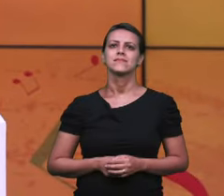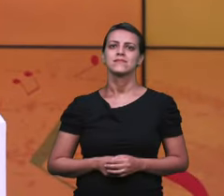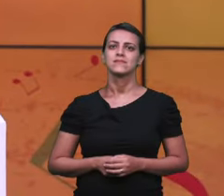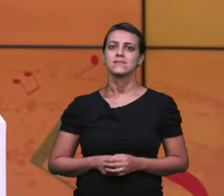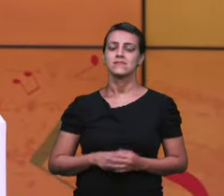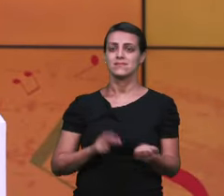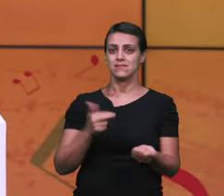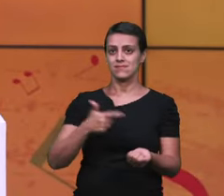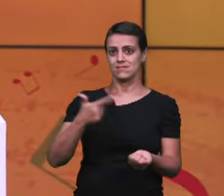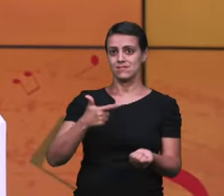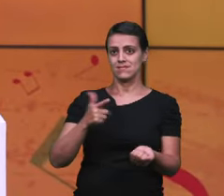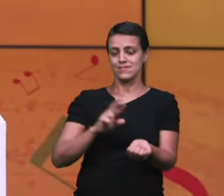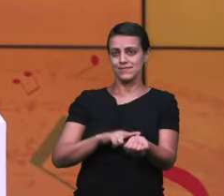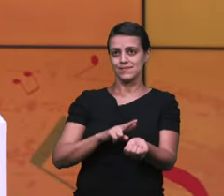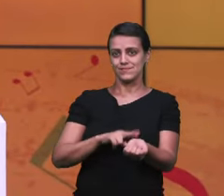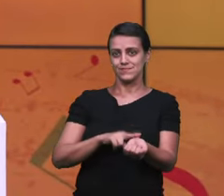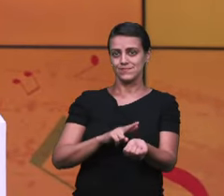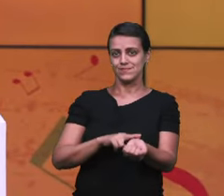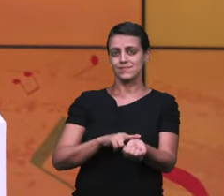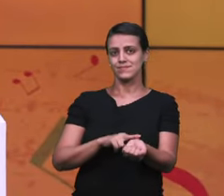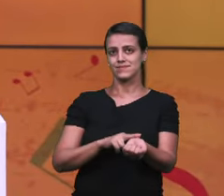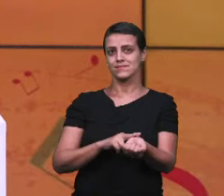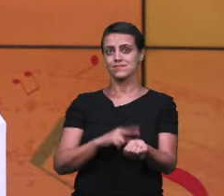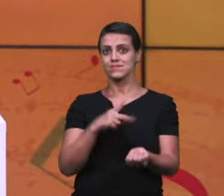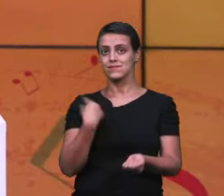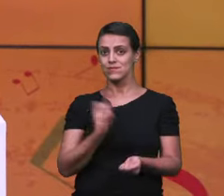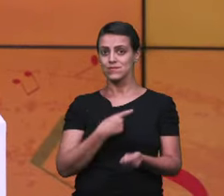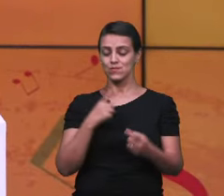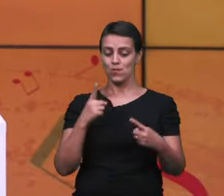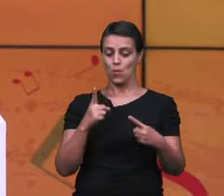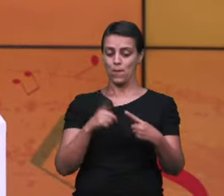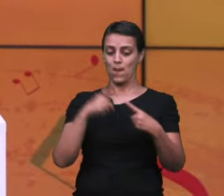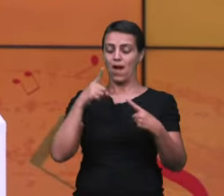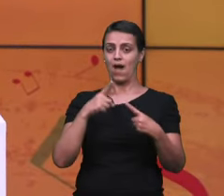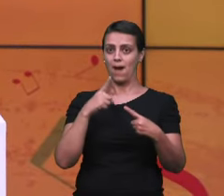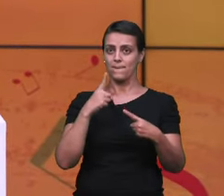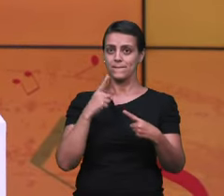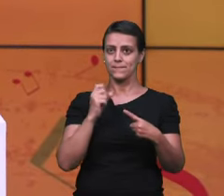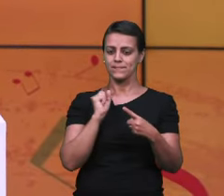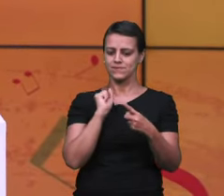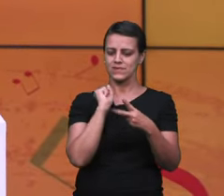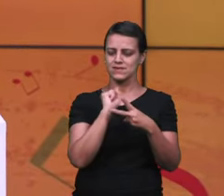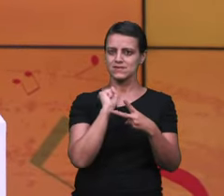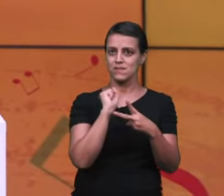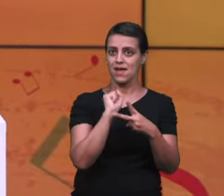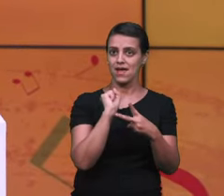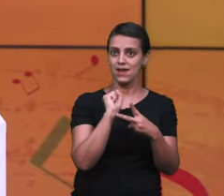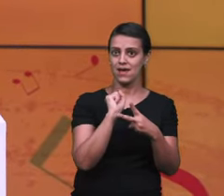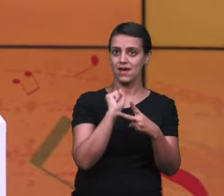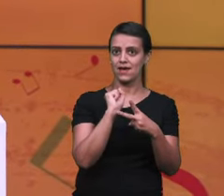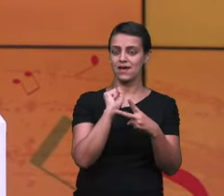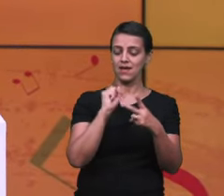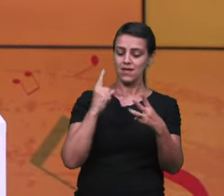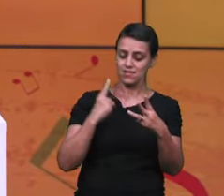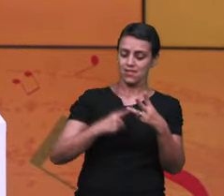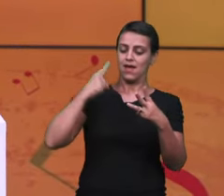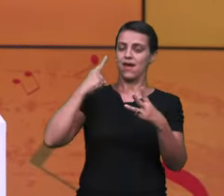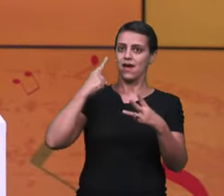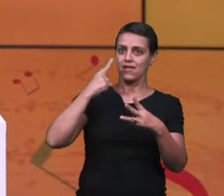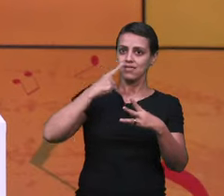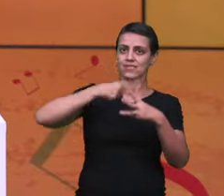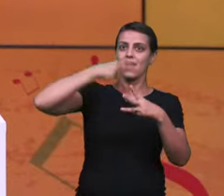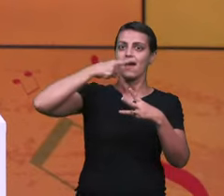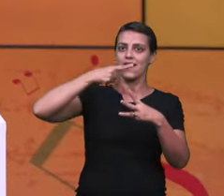segundo ritmo, nós vamos tocar no primeiro tempo, esperar o segundo, tocar no terceiro e